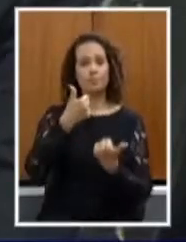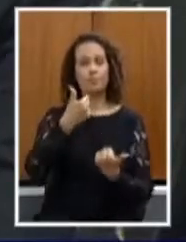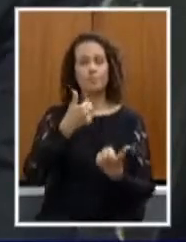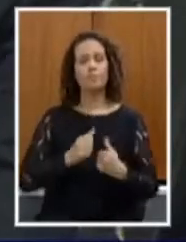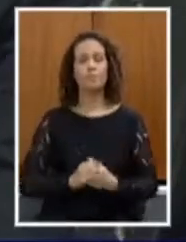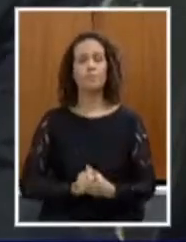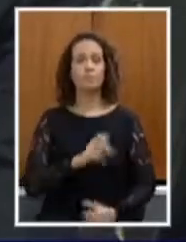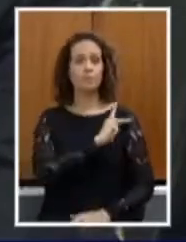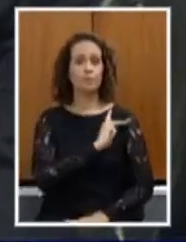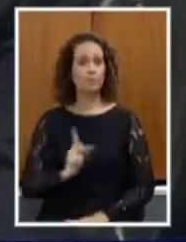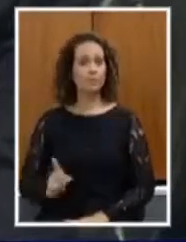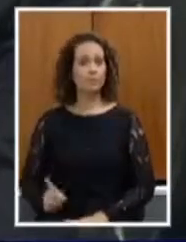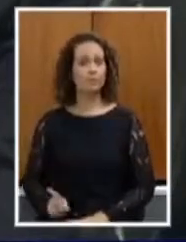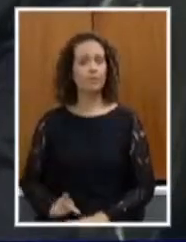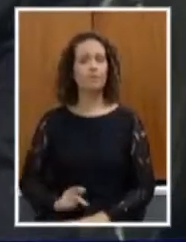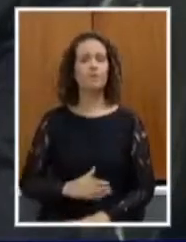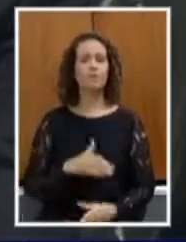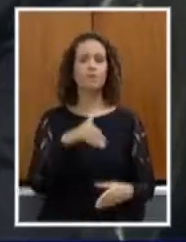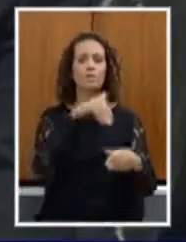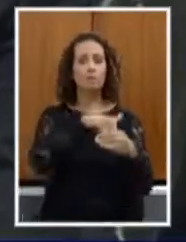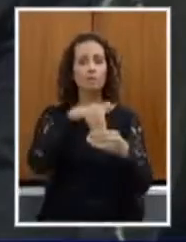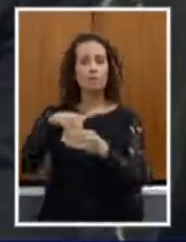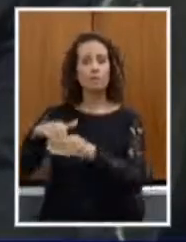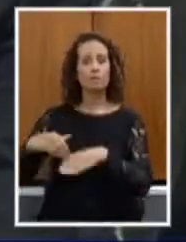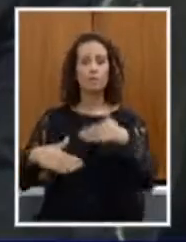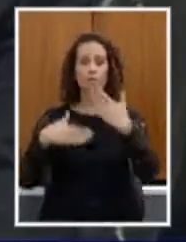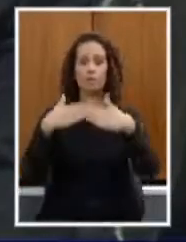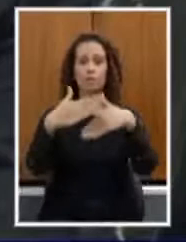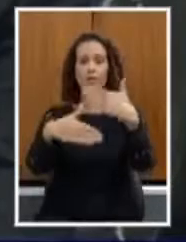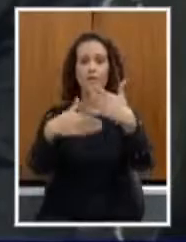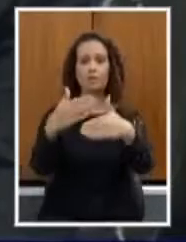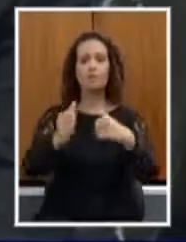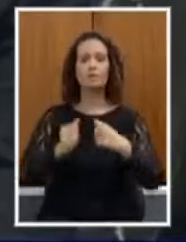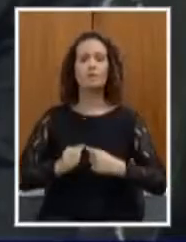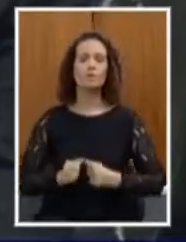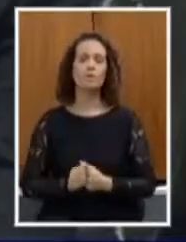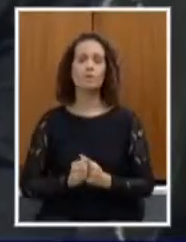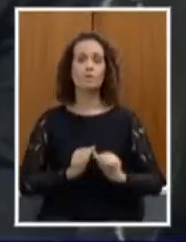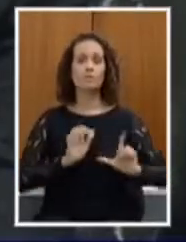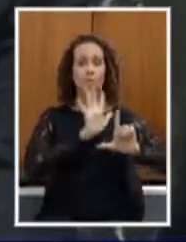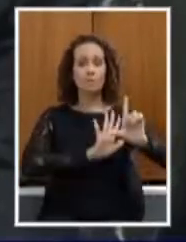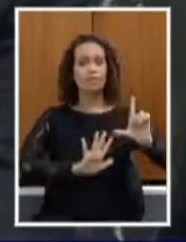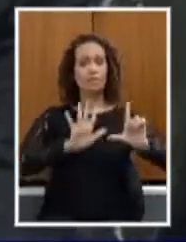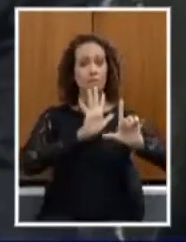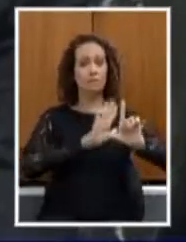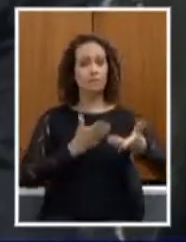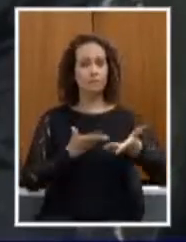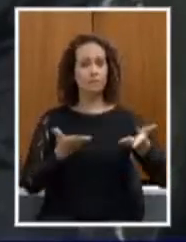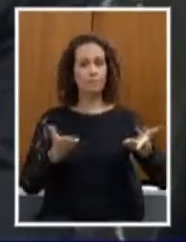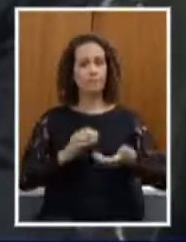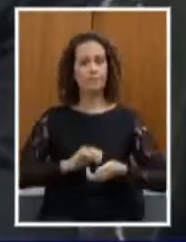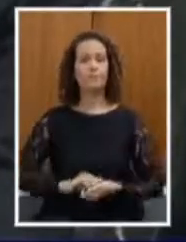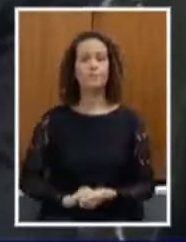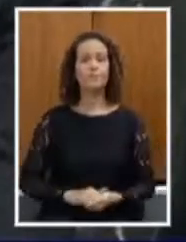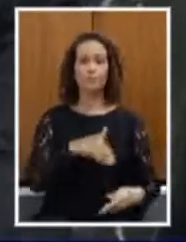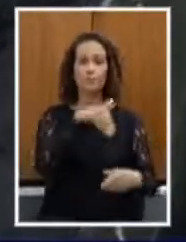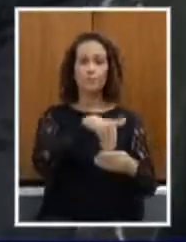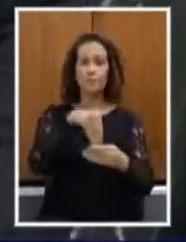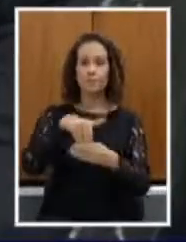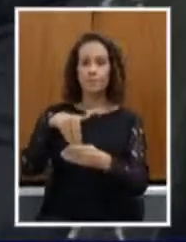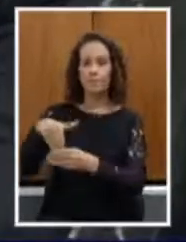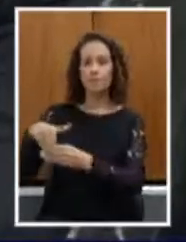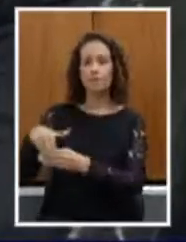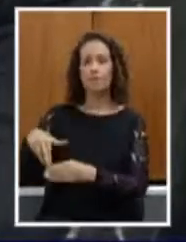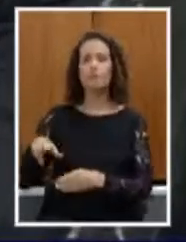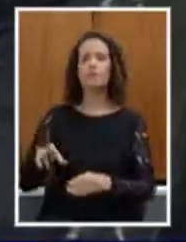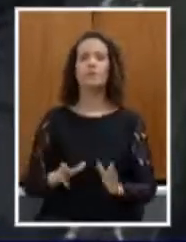matéria à votação pelo processo nominal por meio da plataforma do Sileges. Em votação o